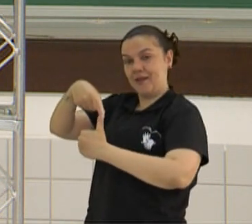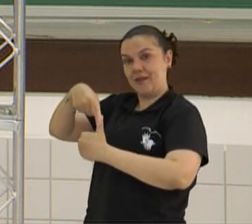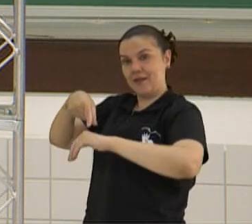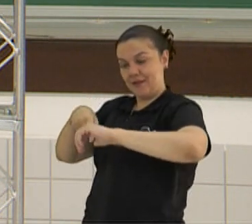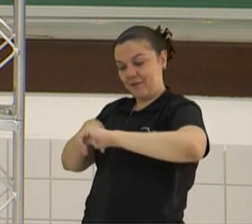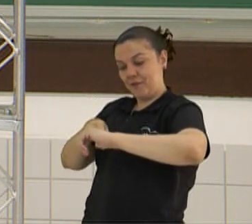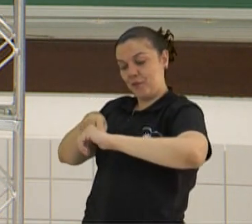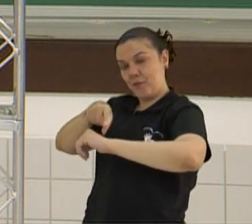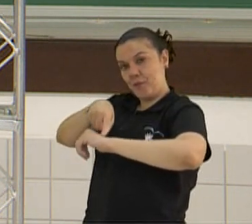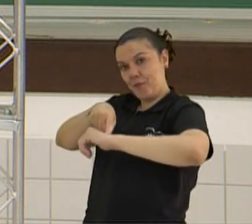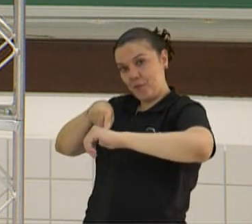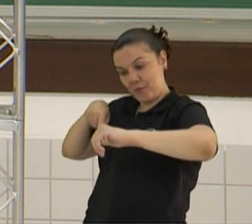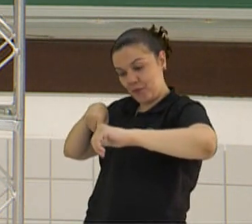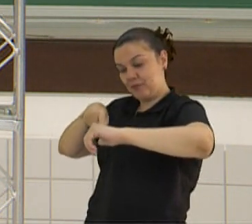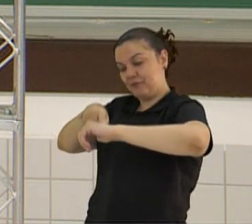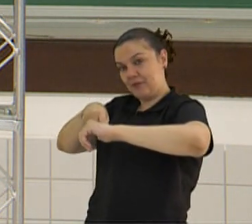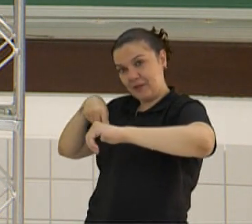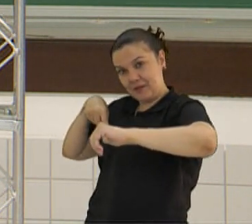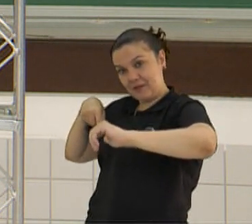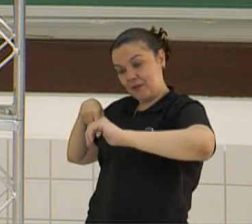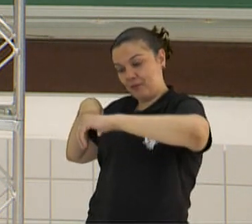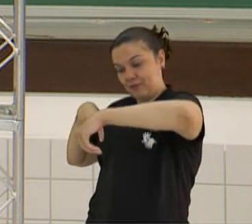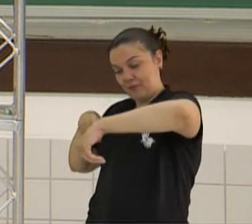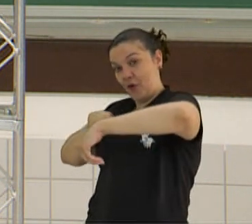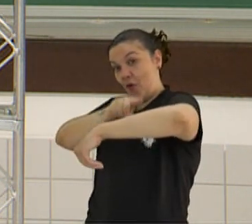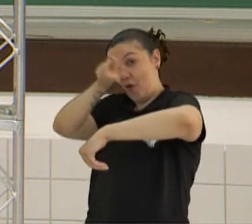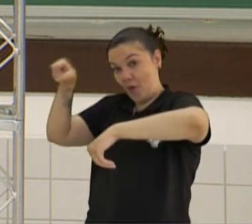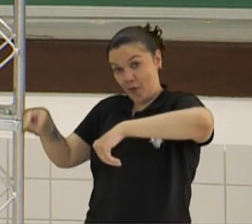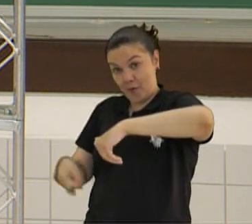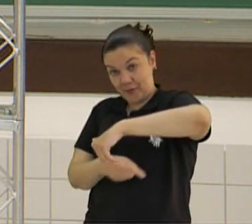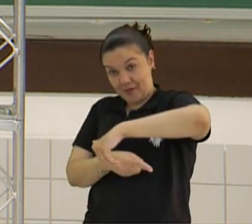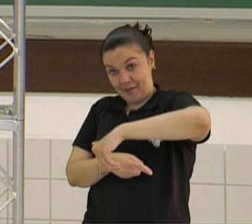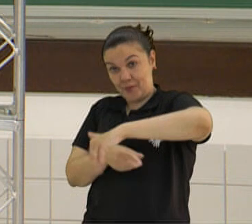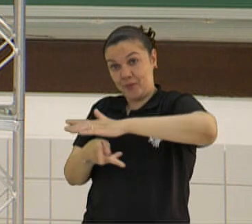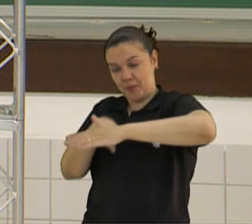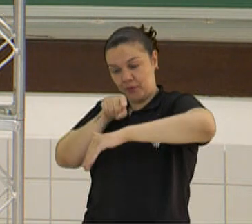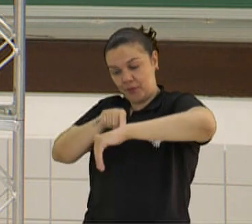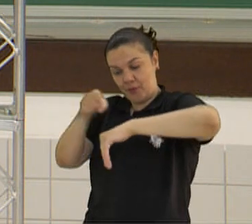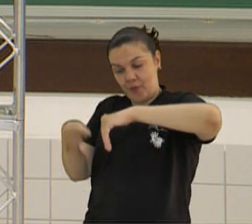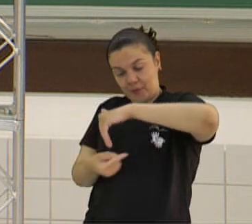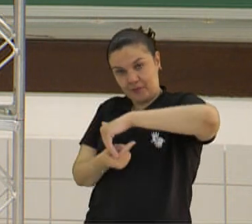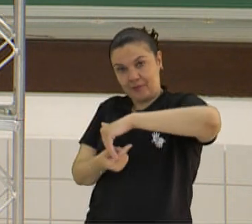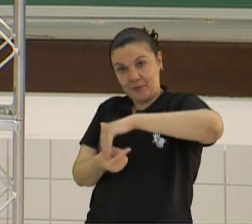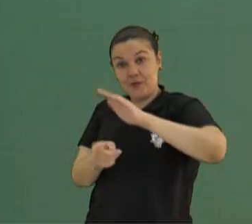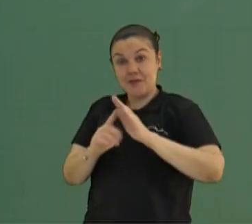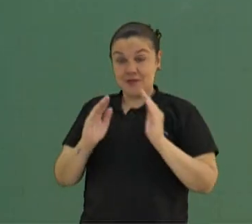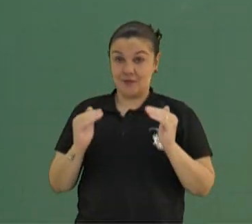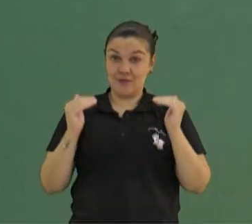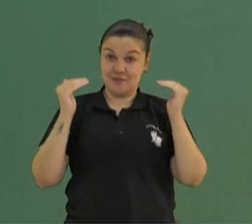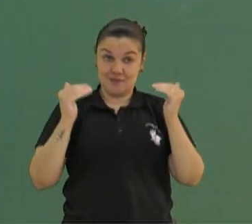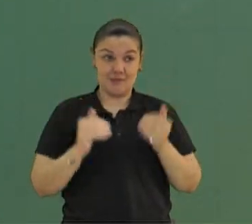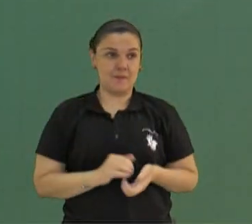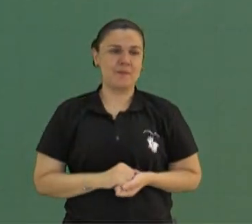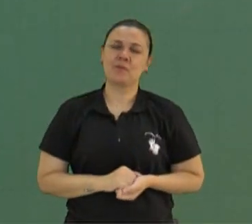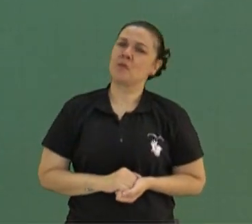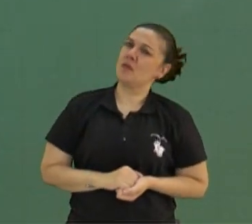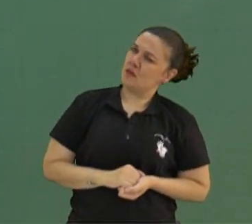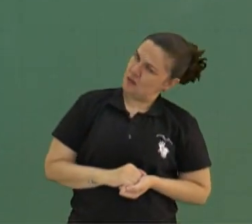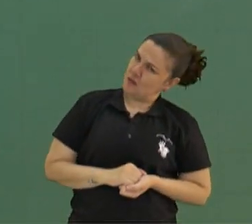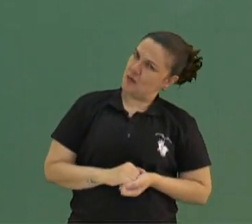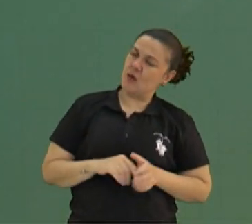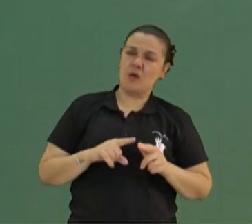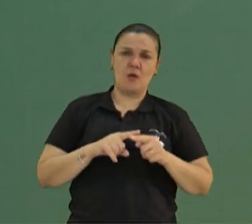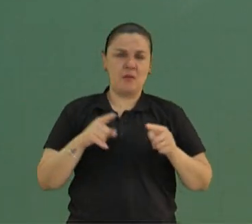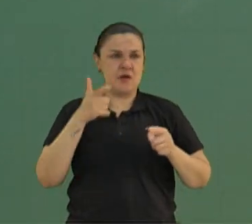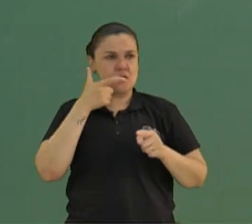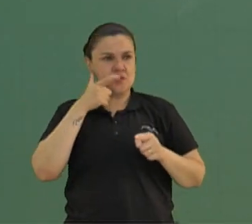corrente, que o campo vai estar no sentido anti-horário. De modo que no ponto P, esse campo vai estar para cima. Ora, para você ter um